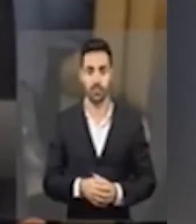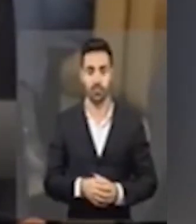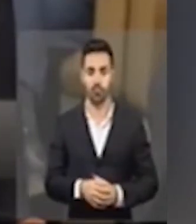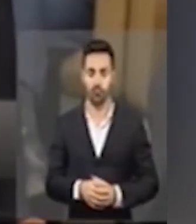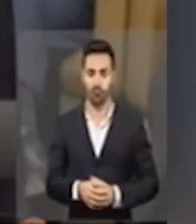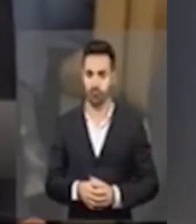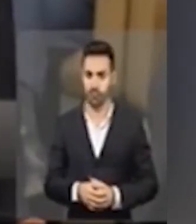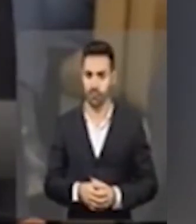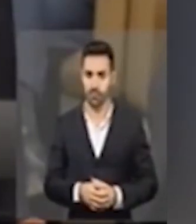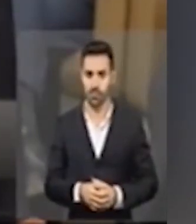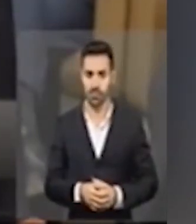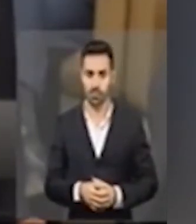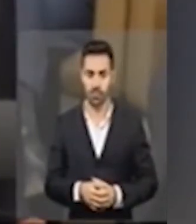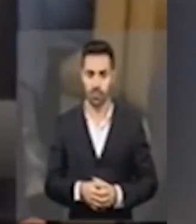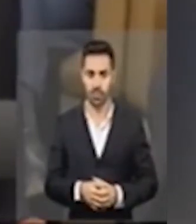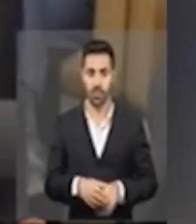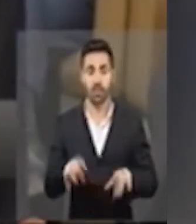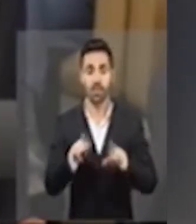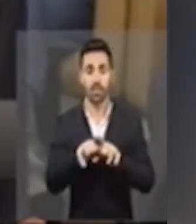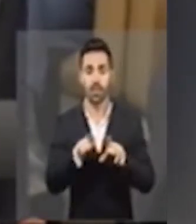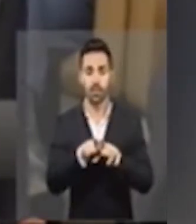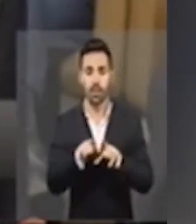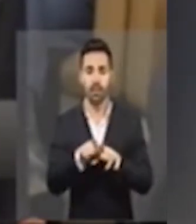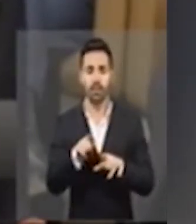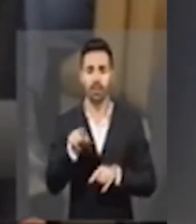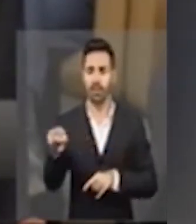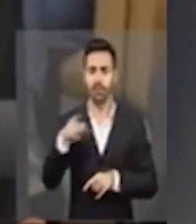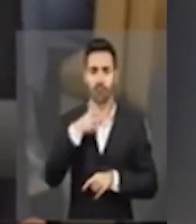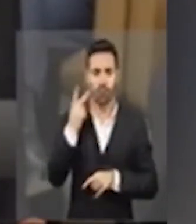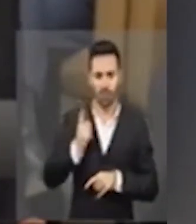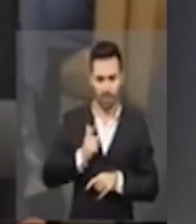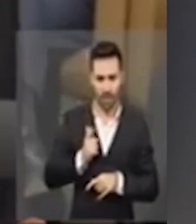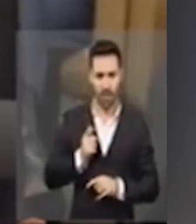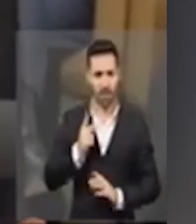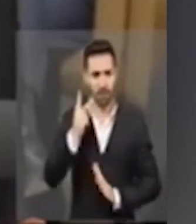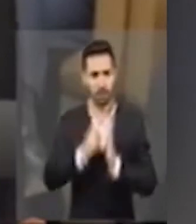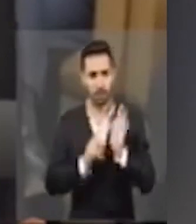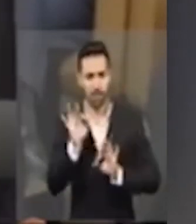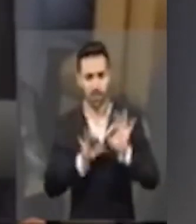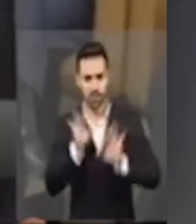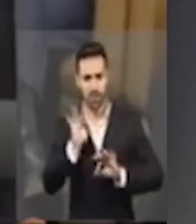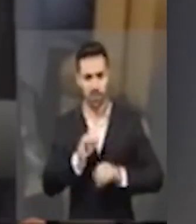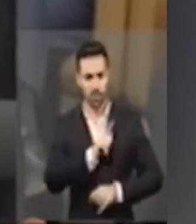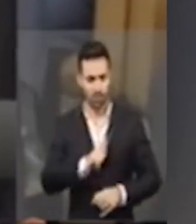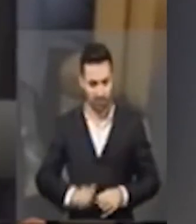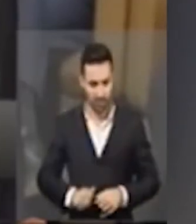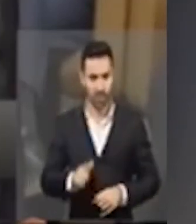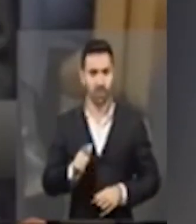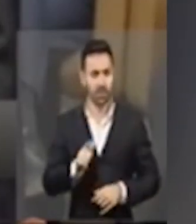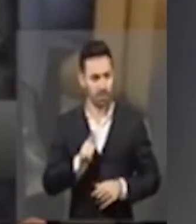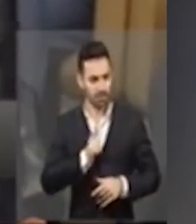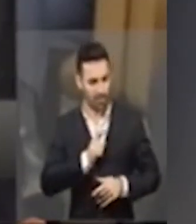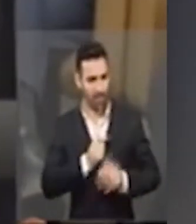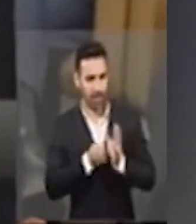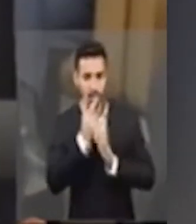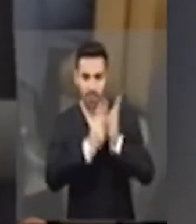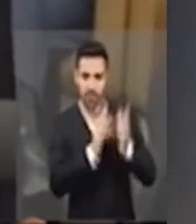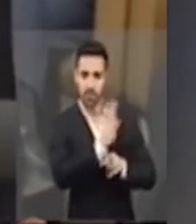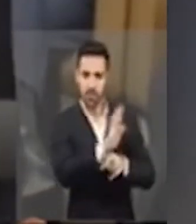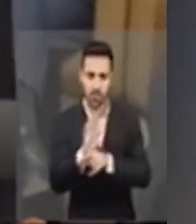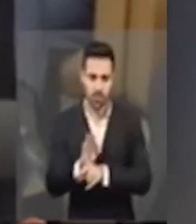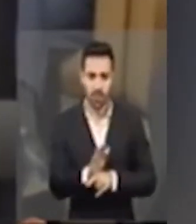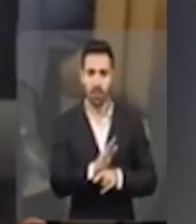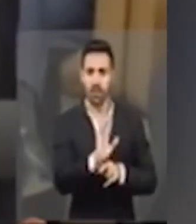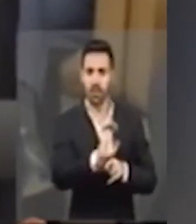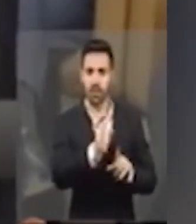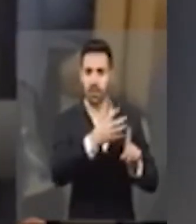alegação é bom dia que são feitas políticas públicas pelo governo a população lgbt importante